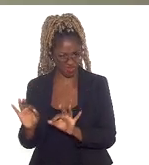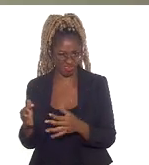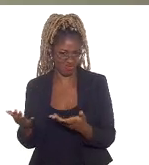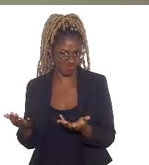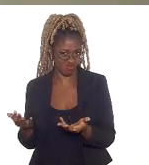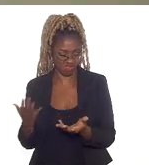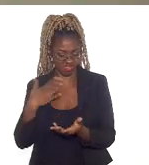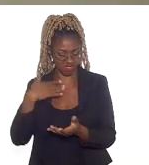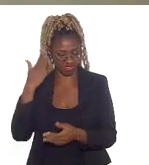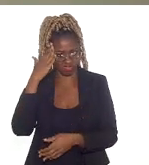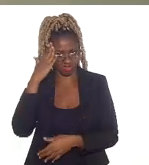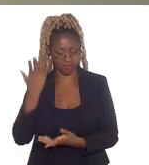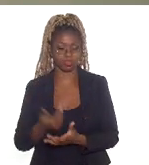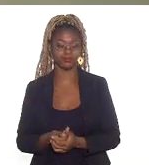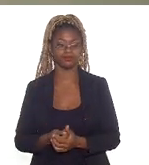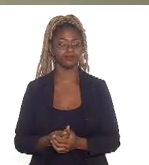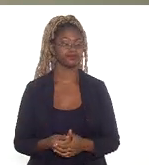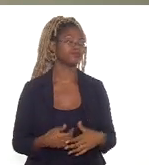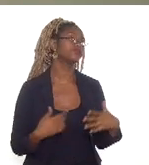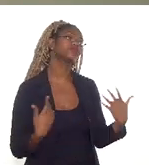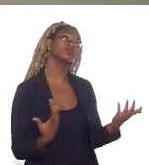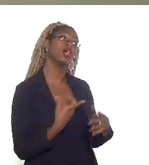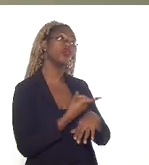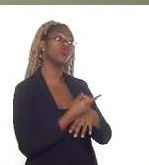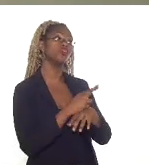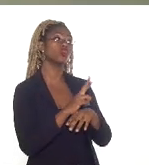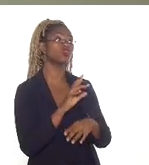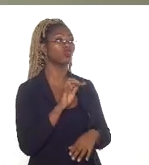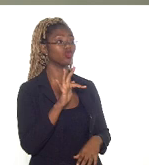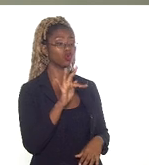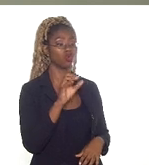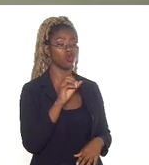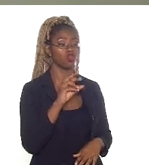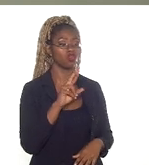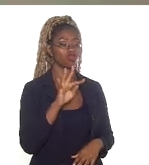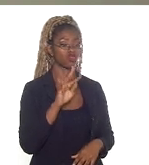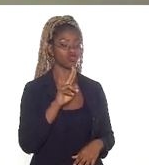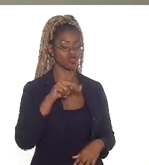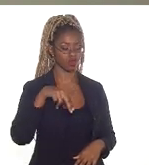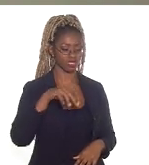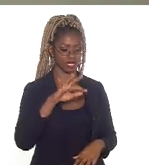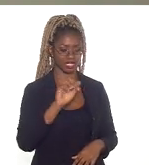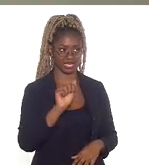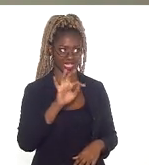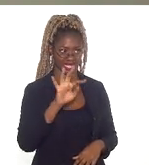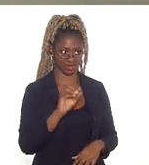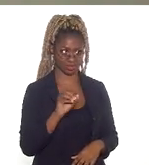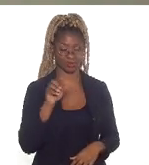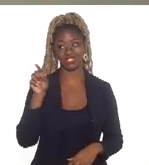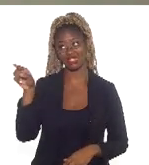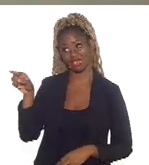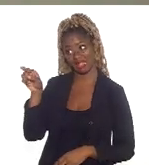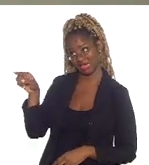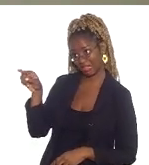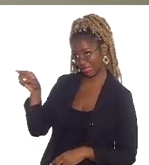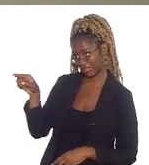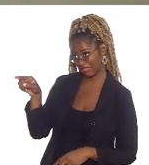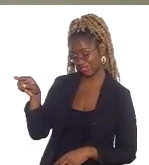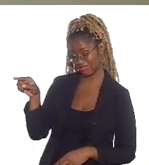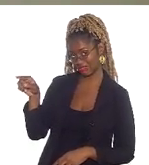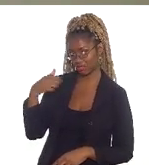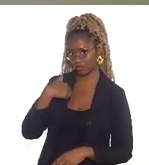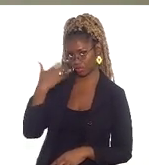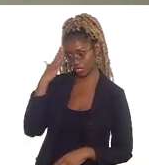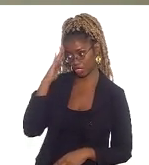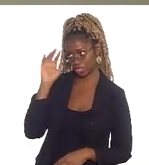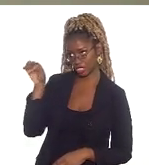Fortunato, na minha compreensão, né, e o doutor Alfredo Renoué que vai confirmar, eles